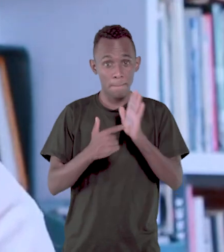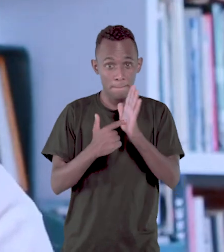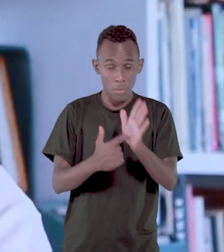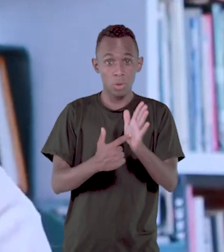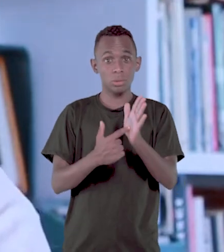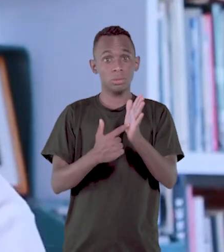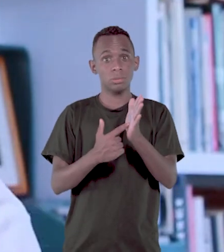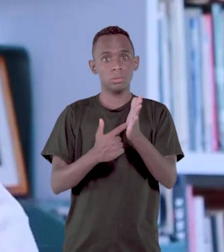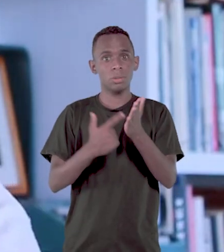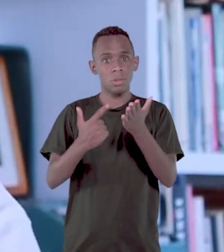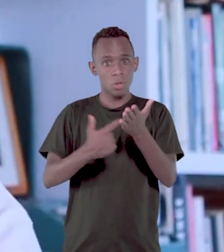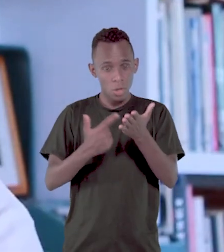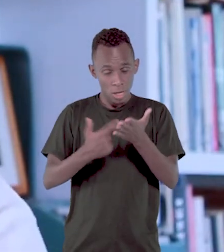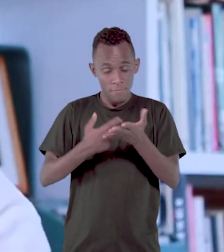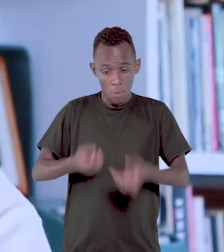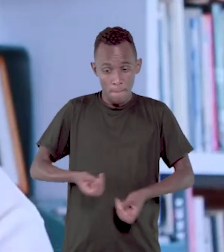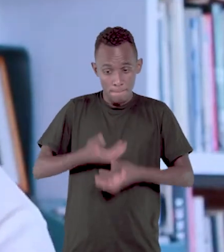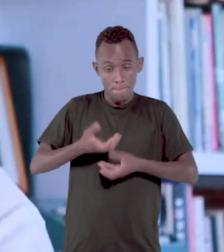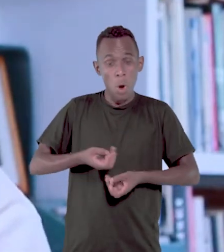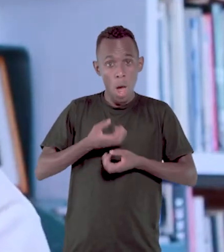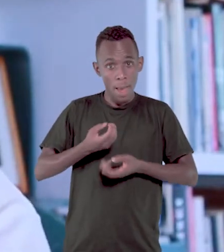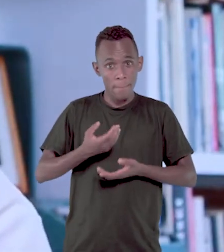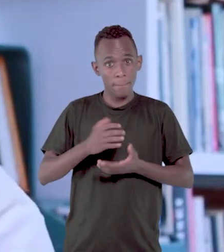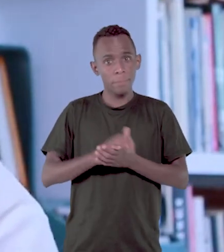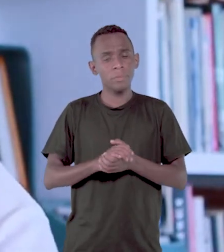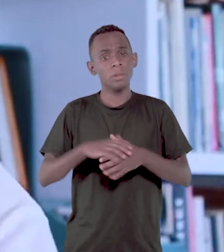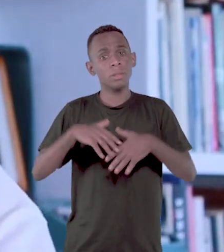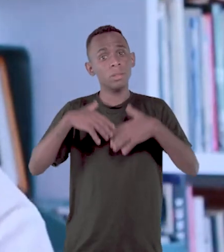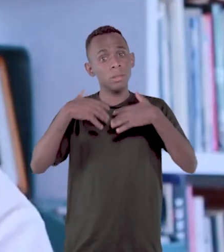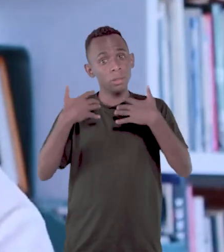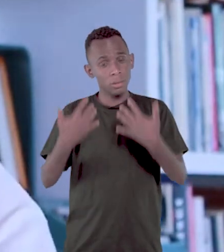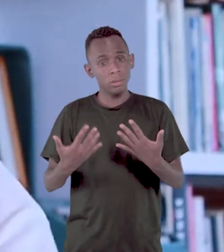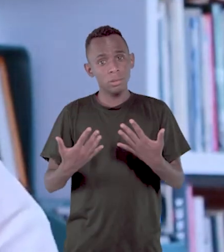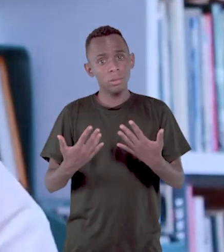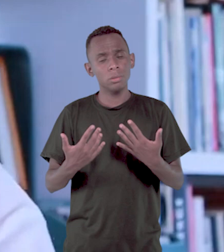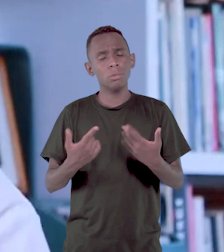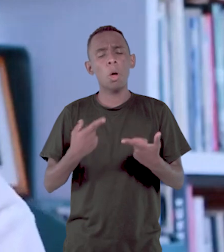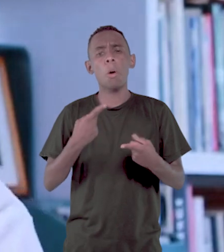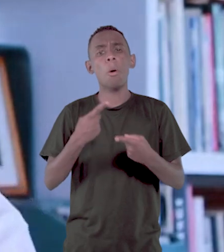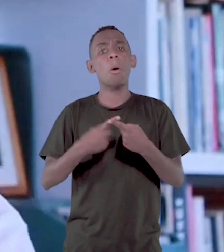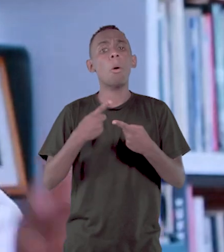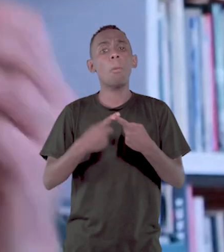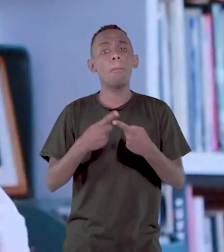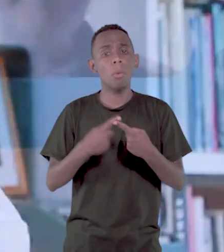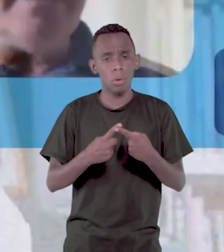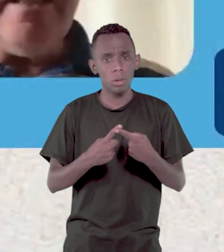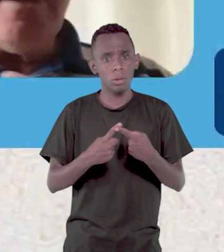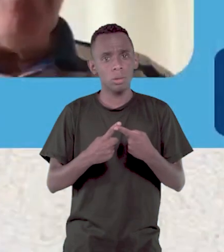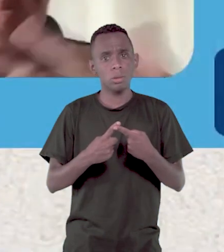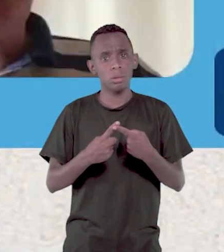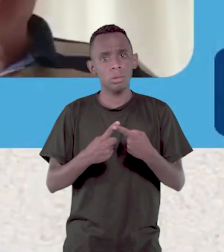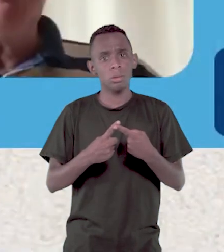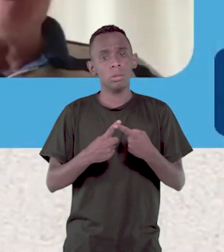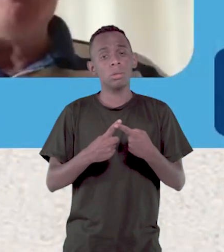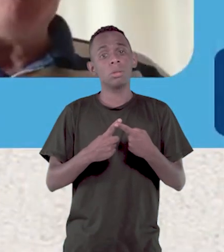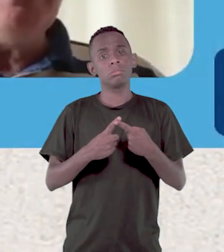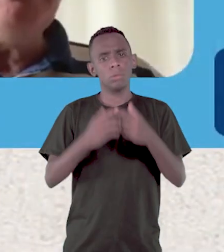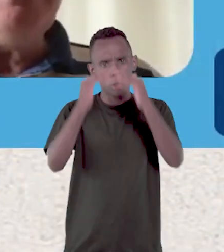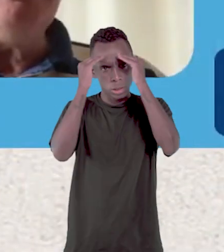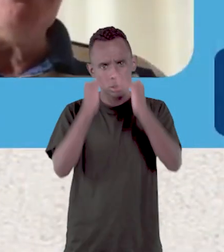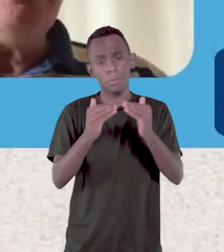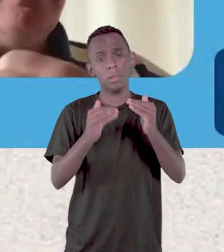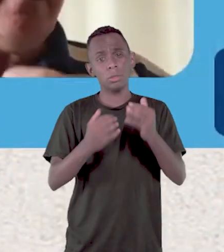Mostra o livro e lê um poema, poeta. Então, Afonso, assim, por que que eu tenho tanto respeito